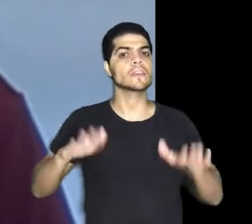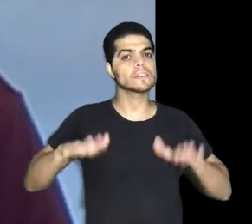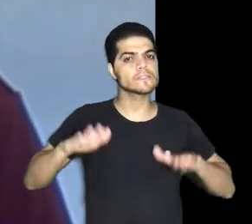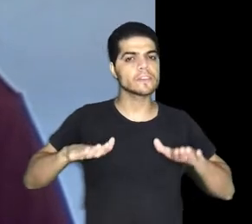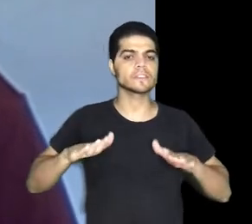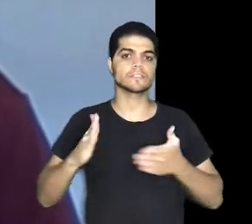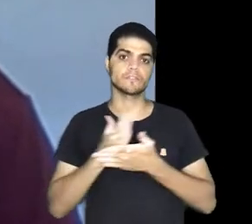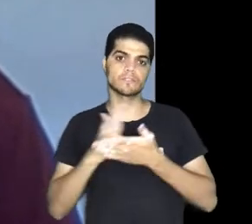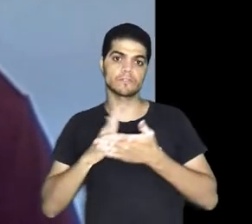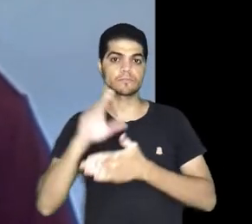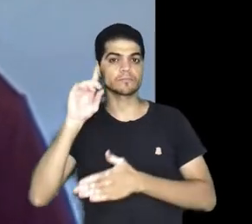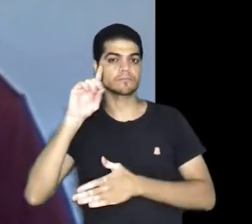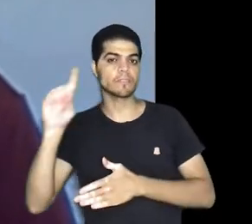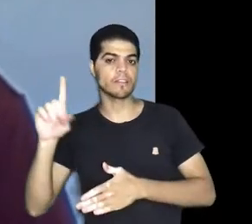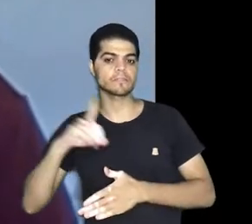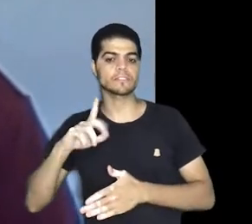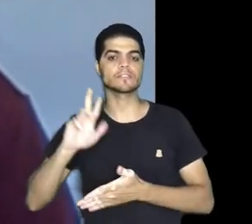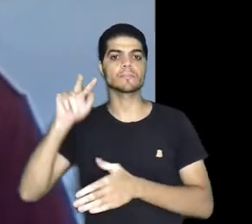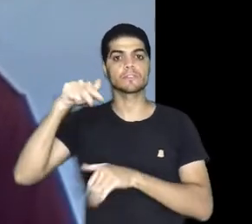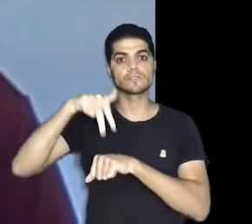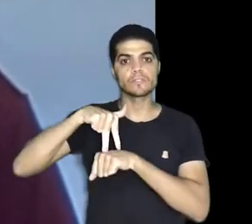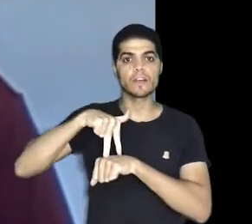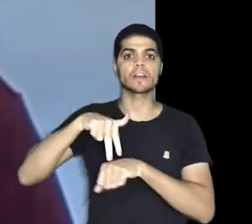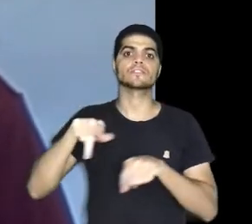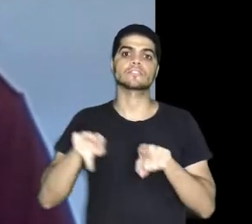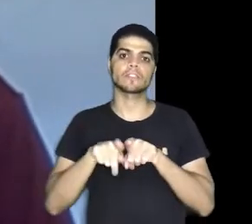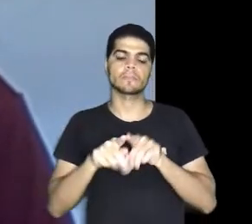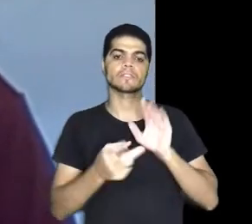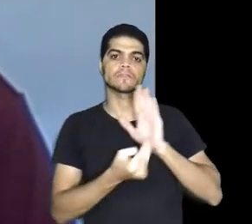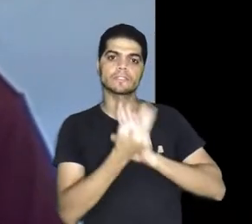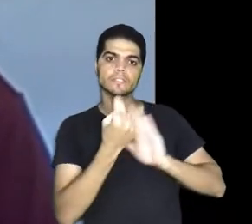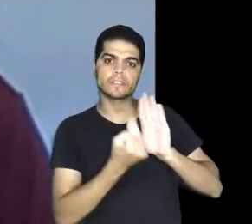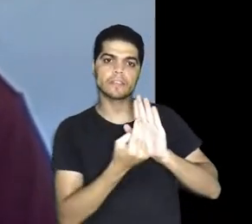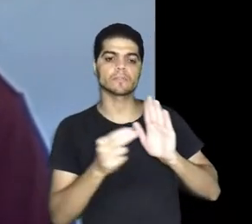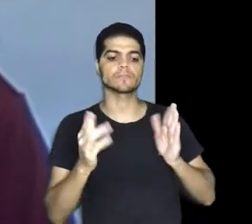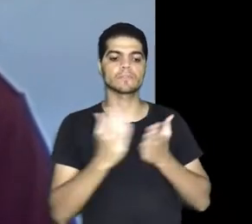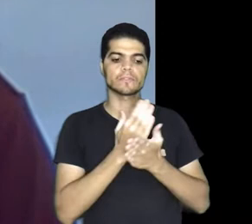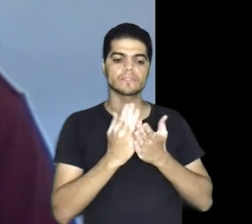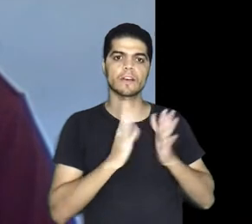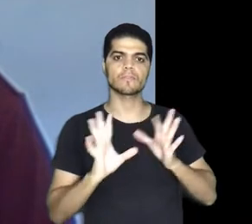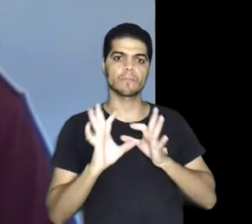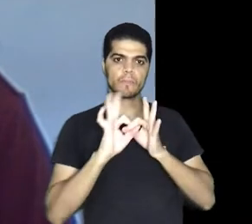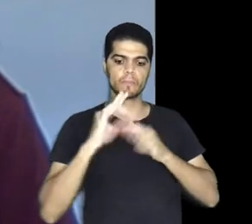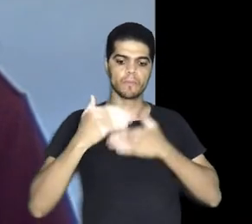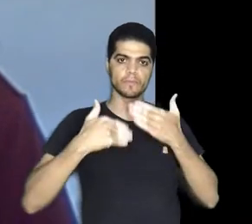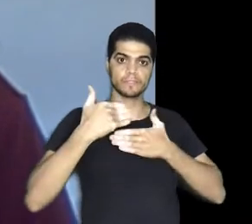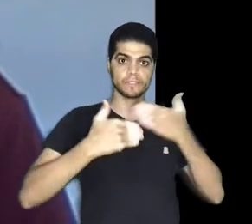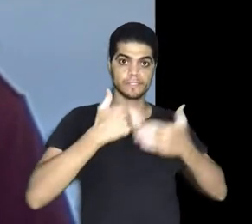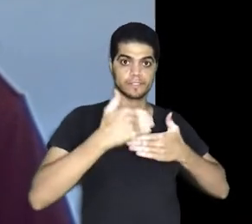datas, personagens e símbolos associados ao processo de independência do Brasil.